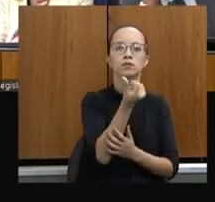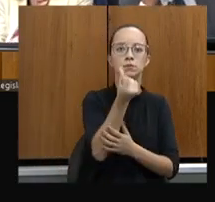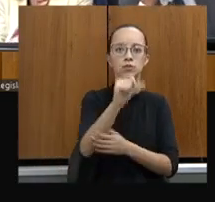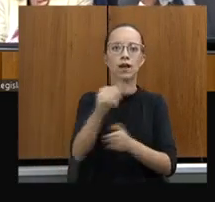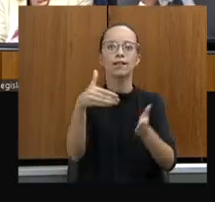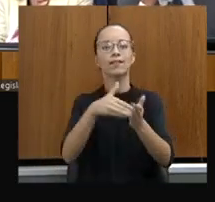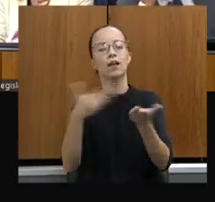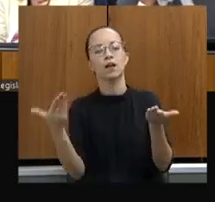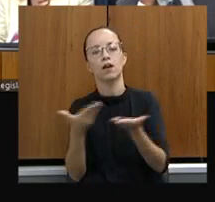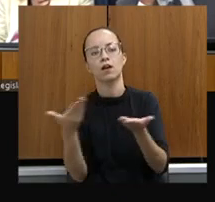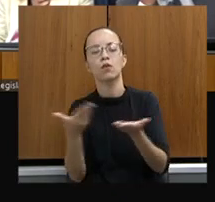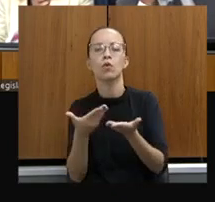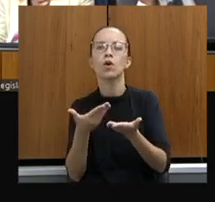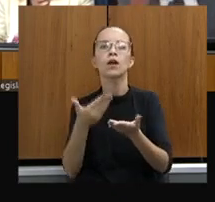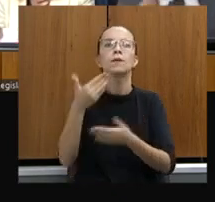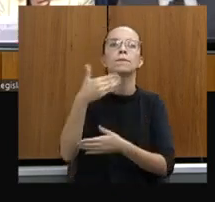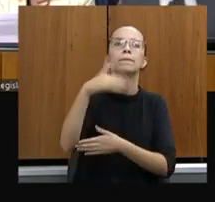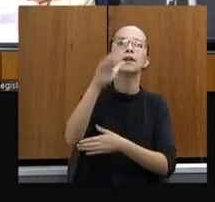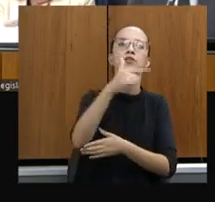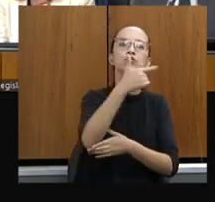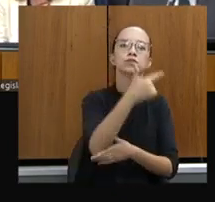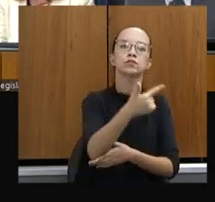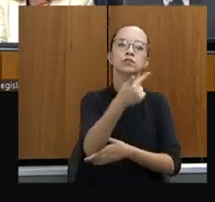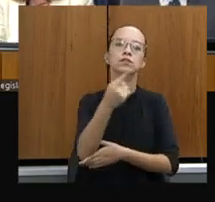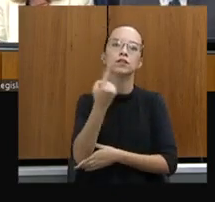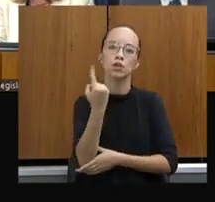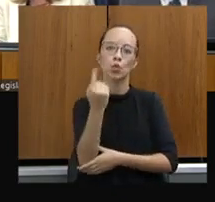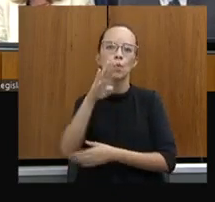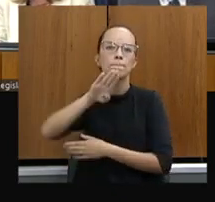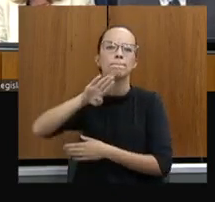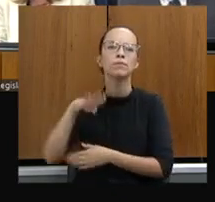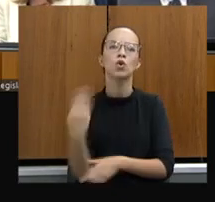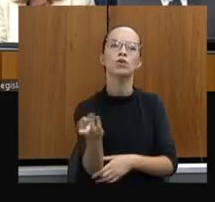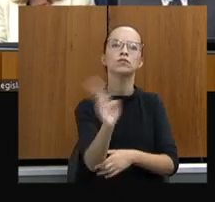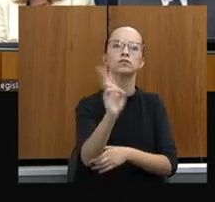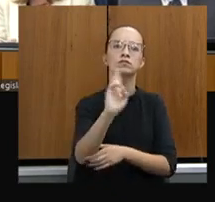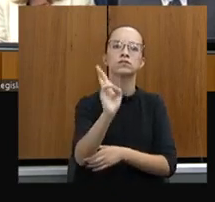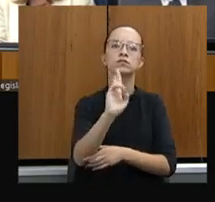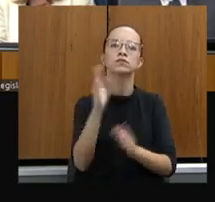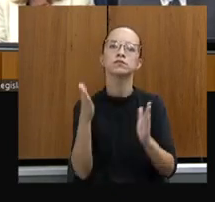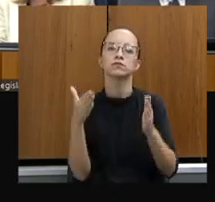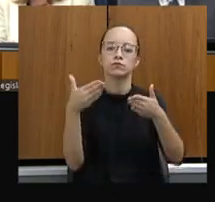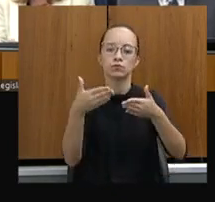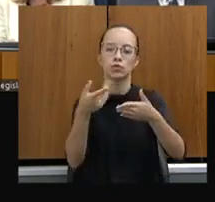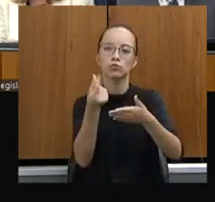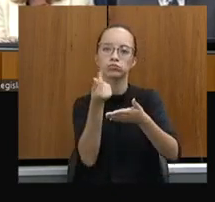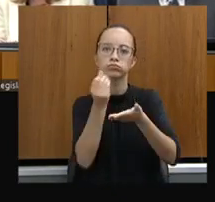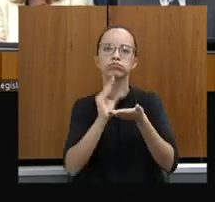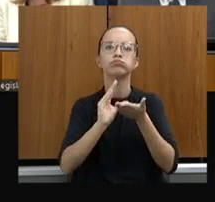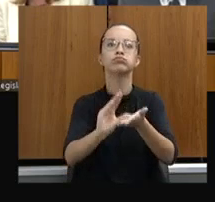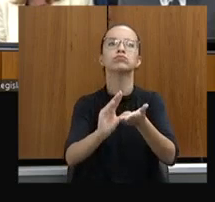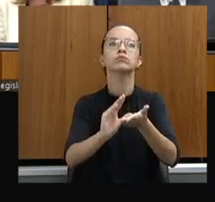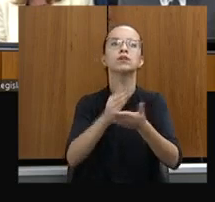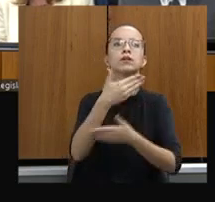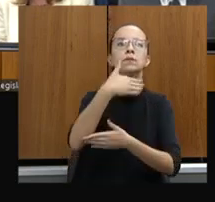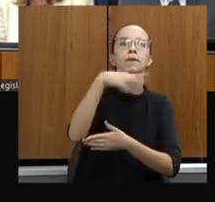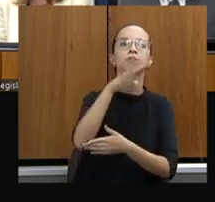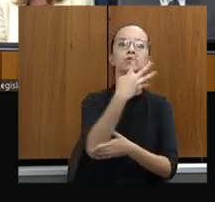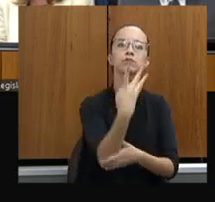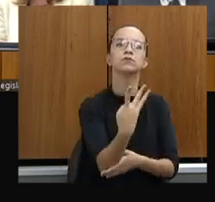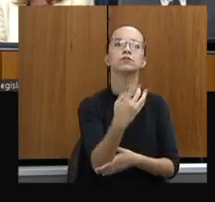até agora já são mais de 271 bilhões de reais em atração de investimentos atingindo mais de